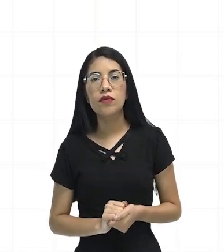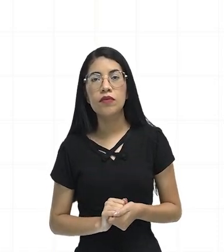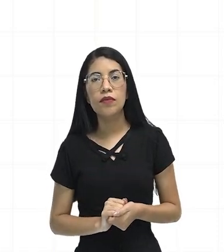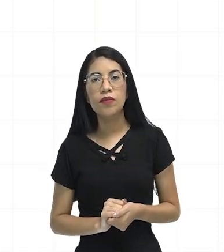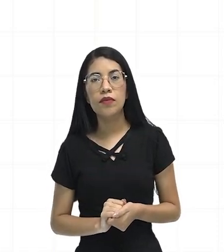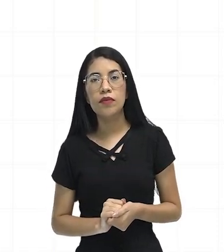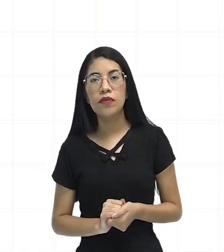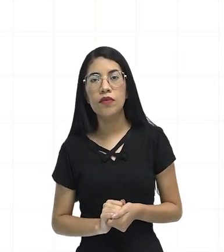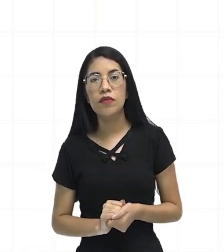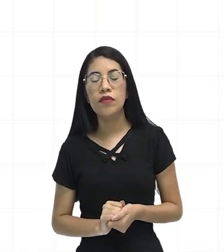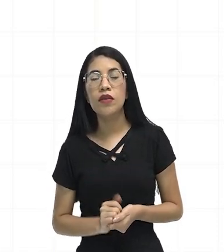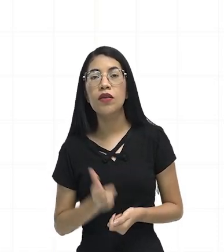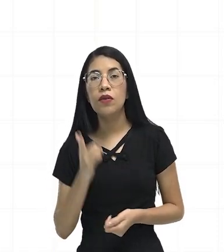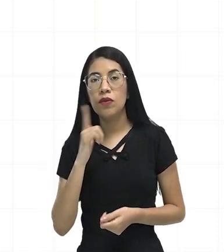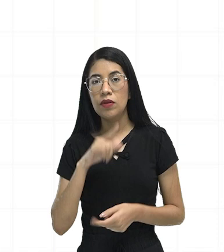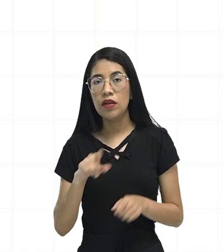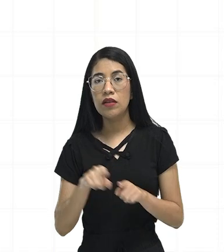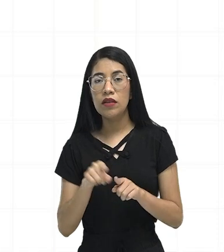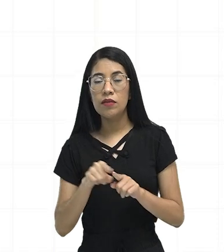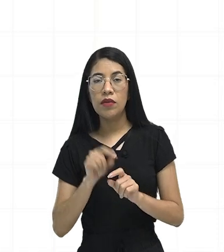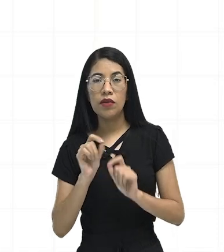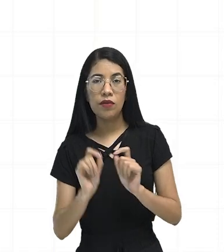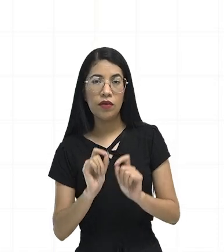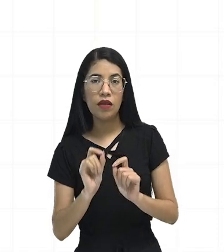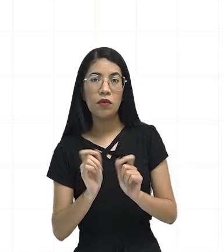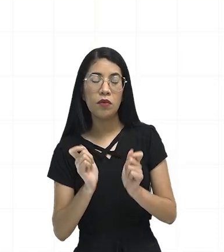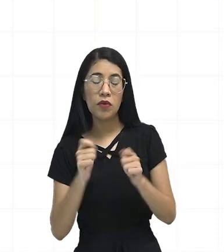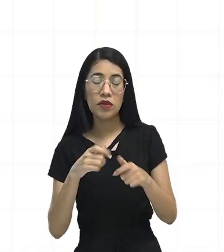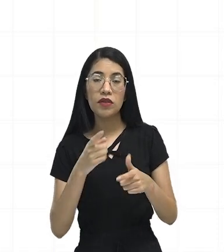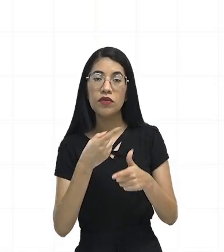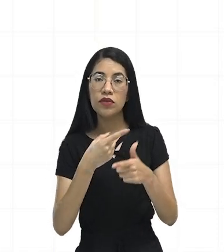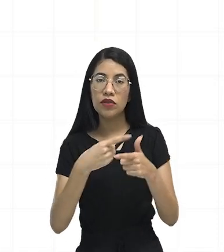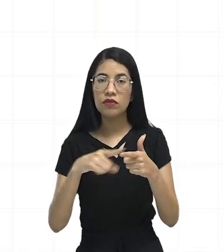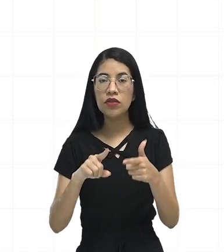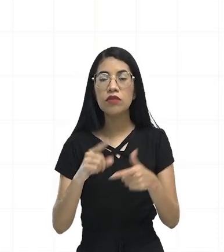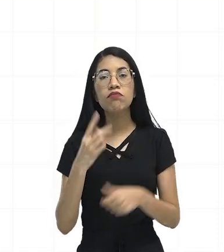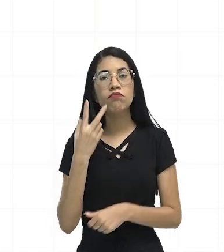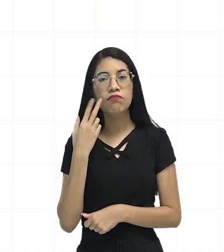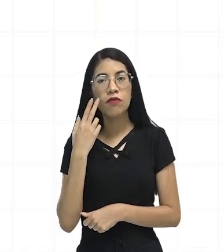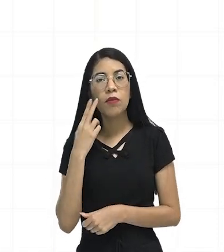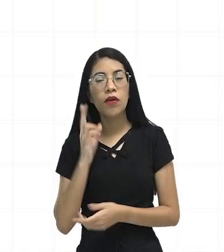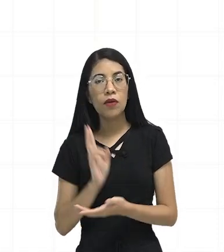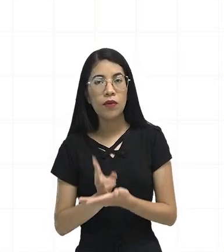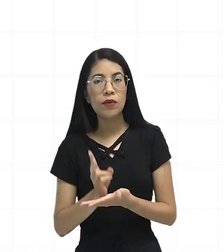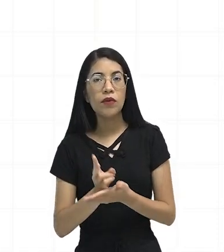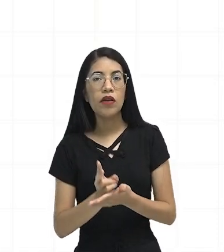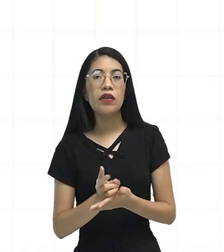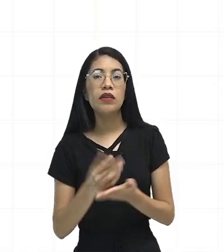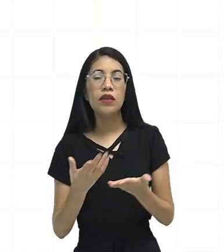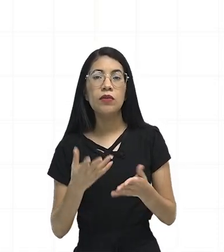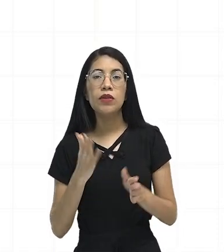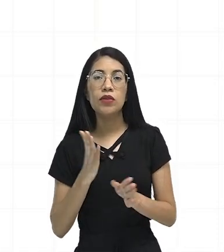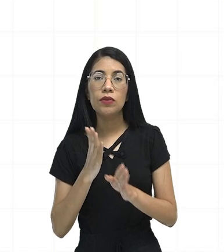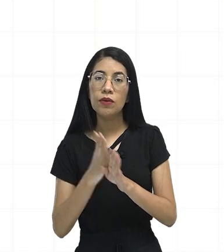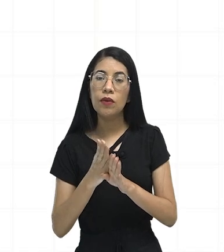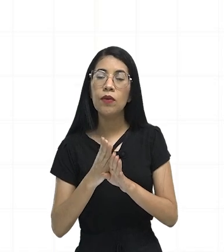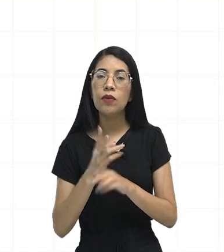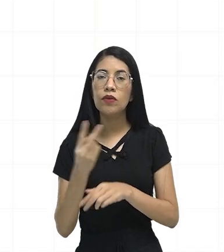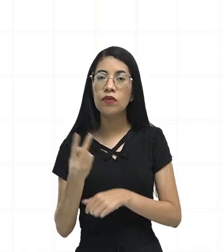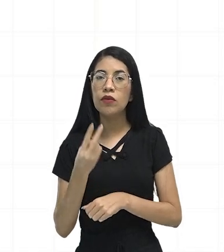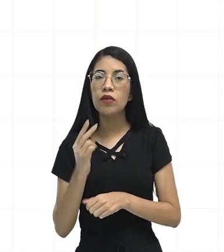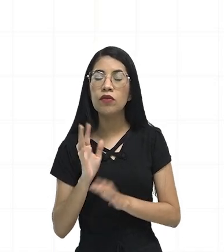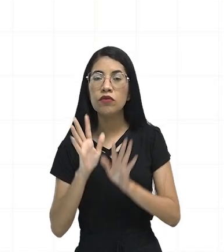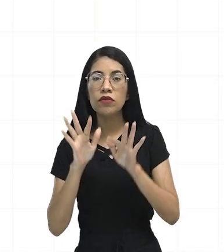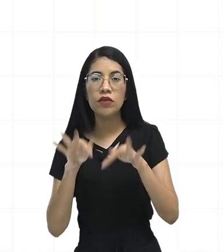aqui, a partir daí, é fazer uma divisão normal. Provavelmente nós chegaremos num